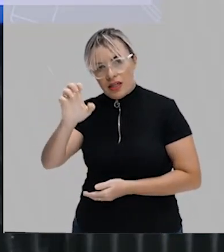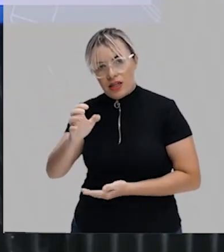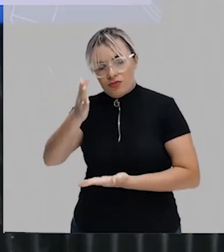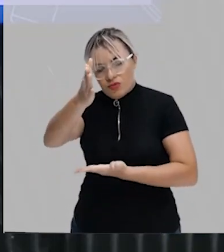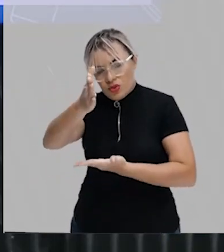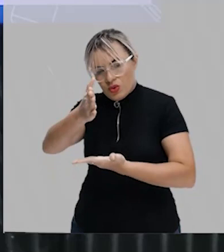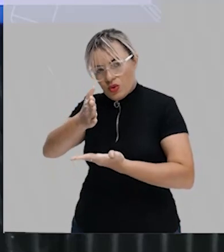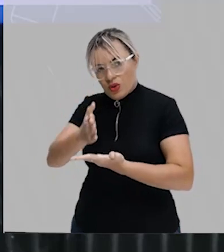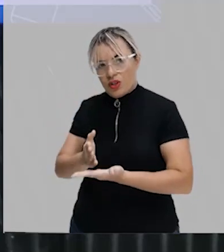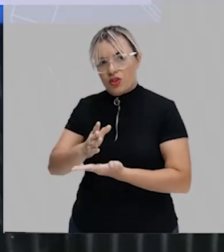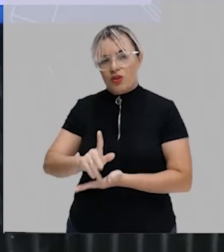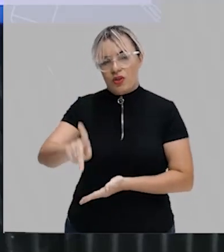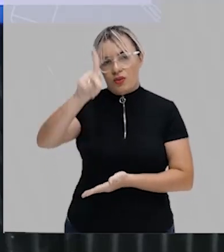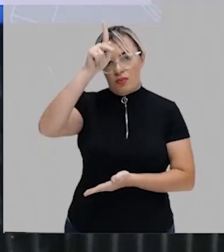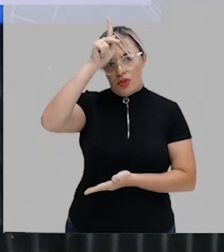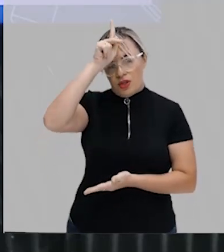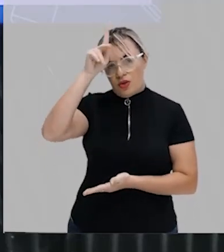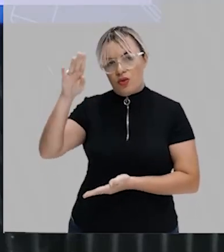chamadas Minas de Potosí.